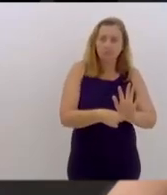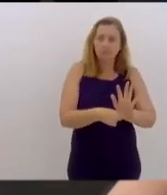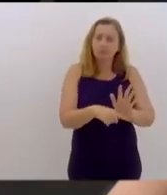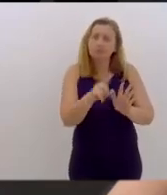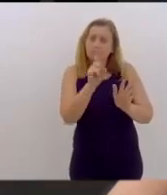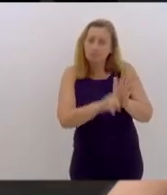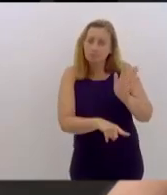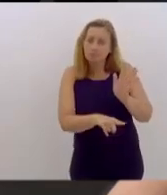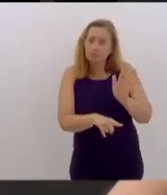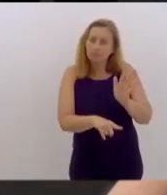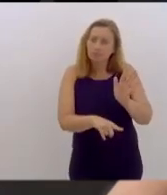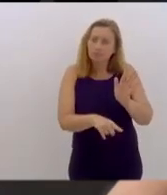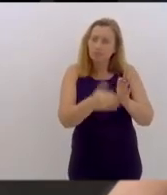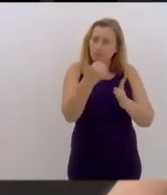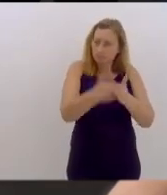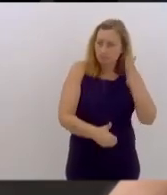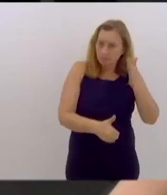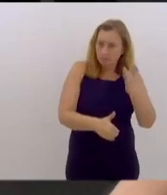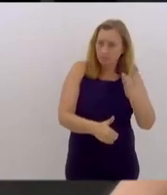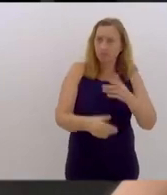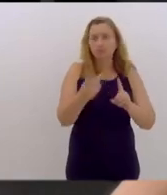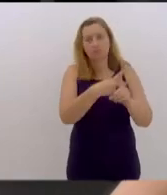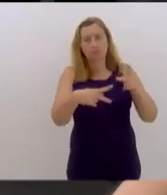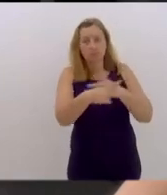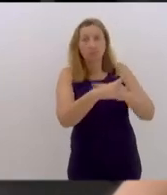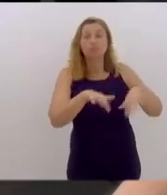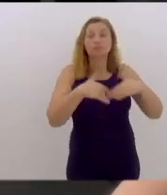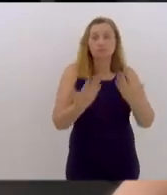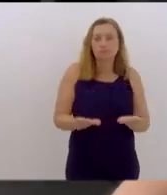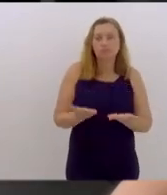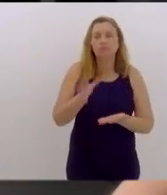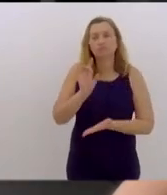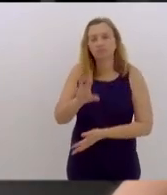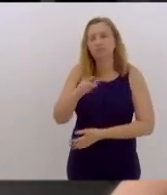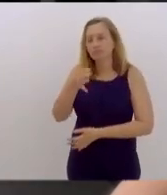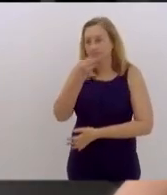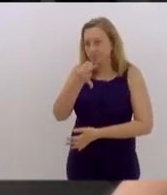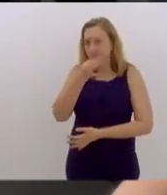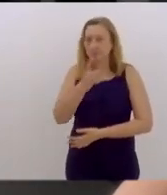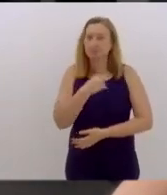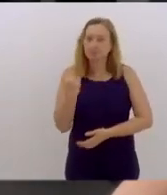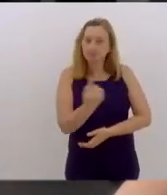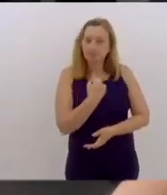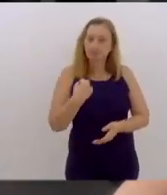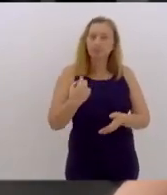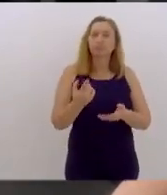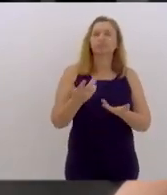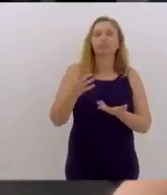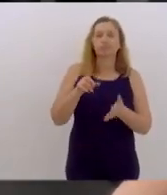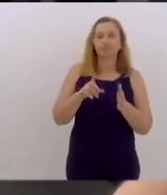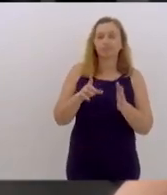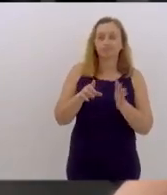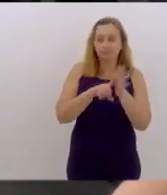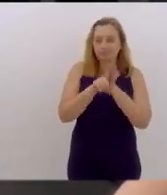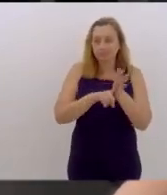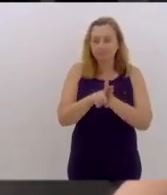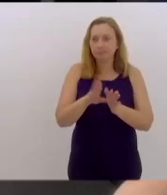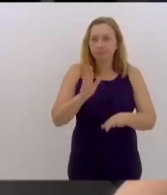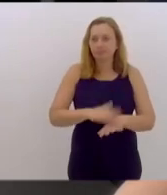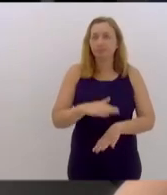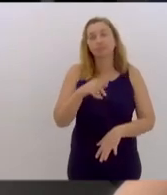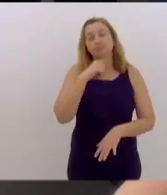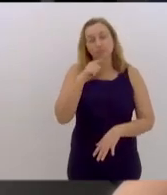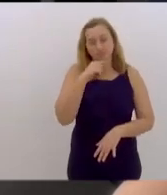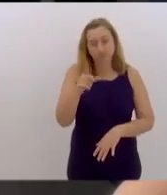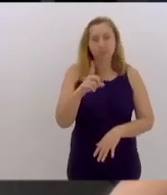débito né do Rio previdência Então essa daí é apenas uma sugestão para a gente amadurecer porque eu confesso que tenho